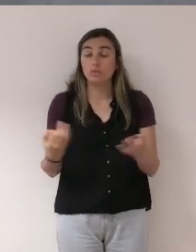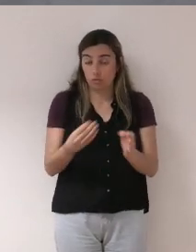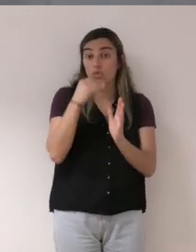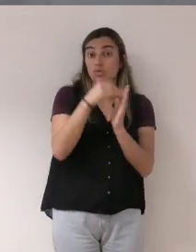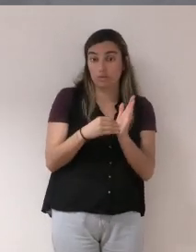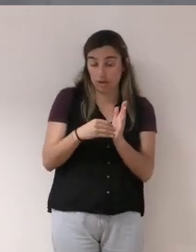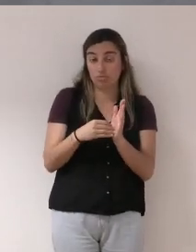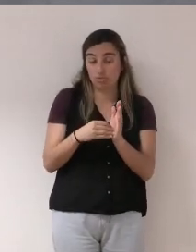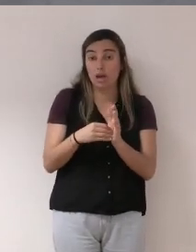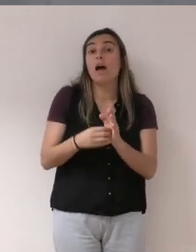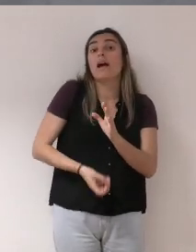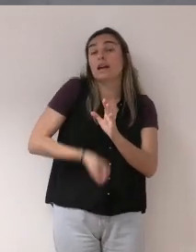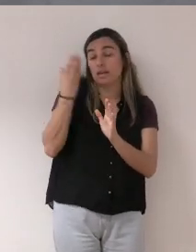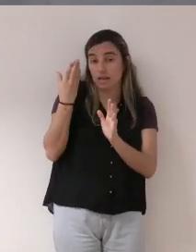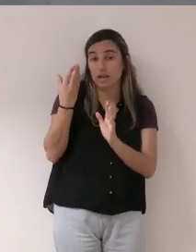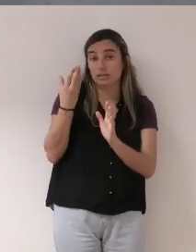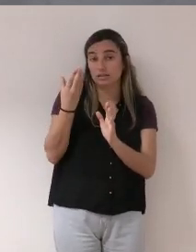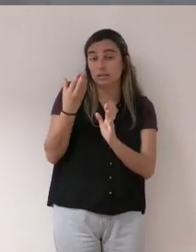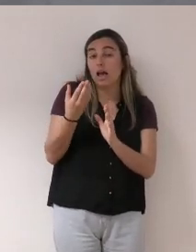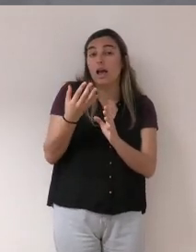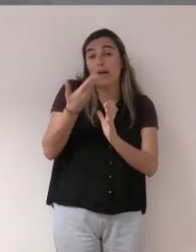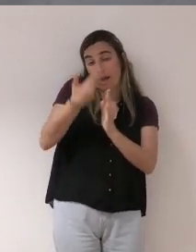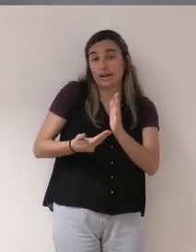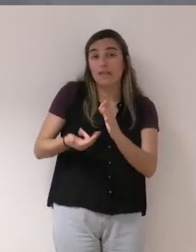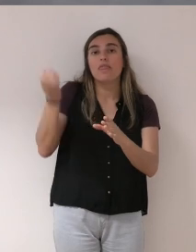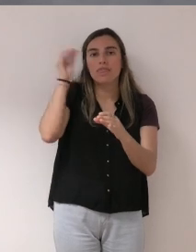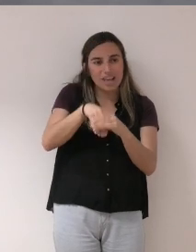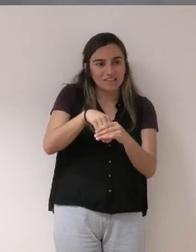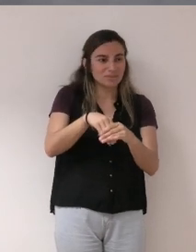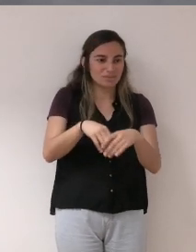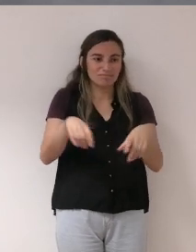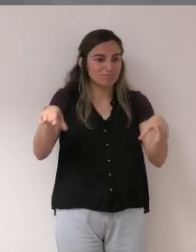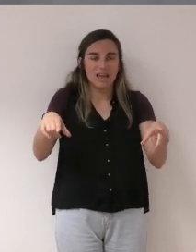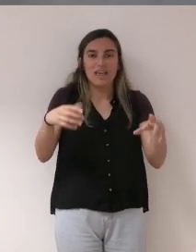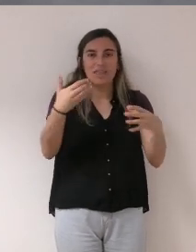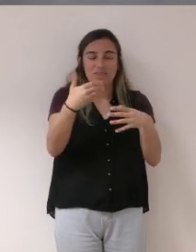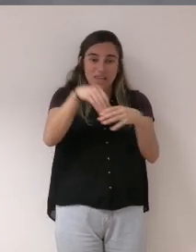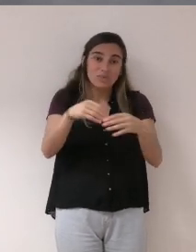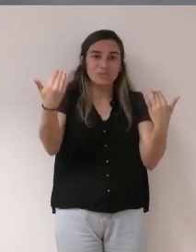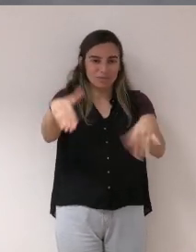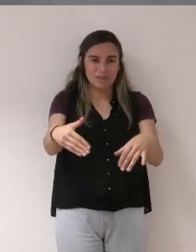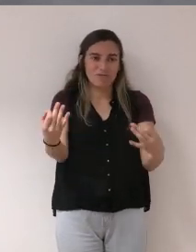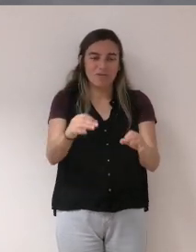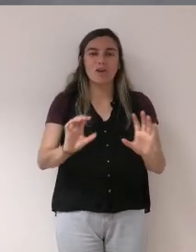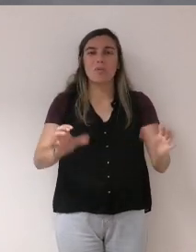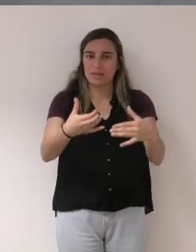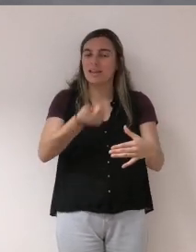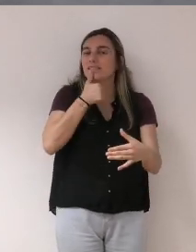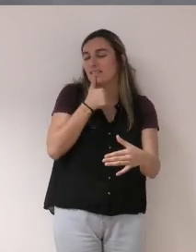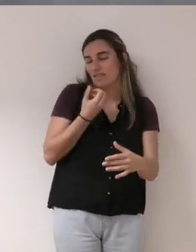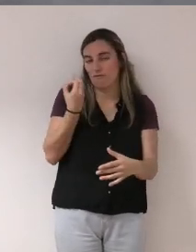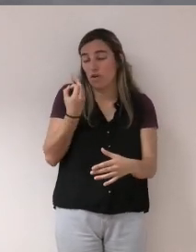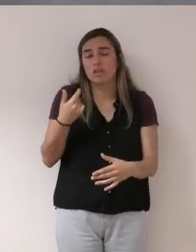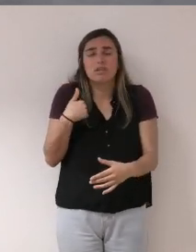escreve-se ou produz qualquer forma de arte no interior das balizas que a comunidade define. E nesse sentido, eu